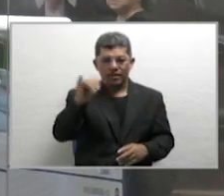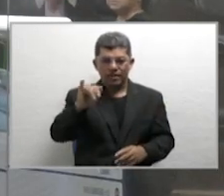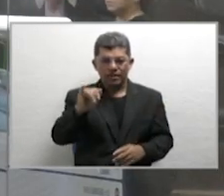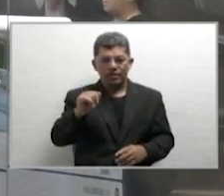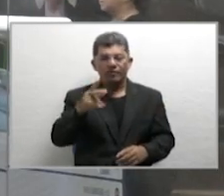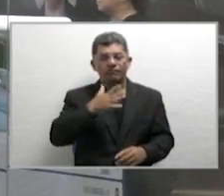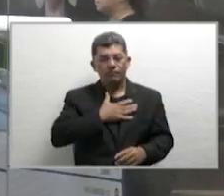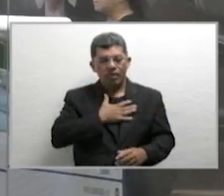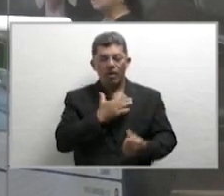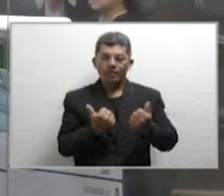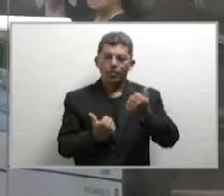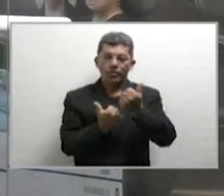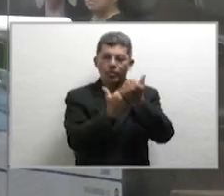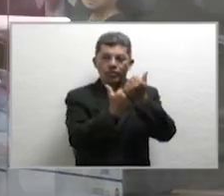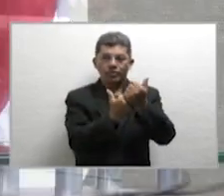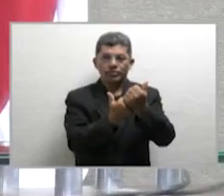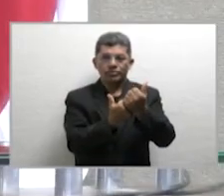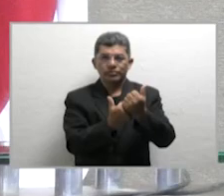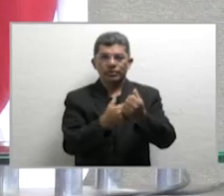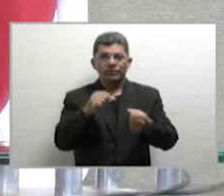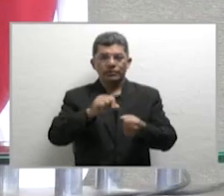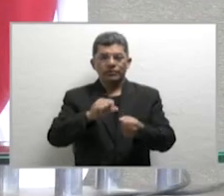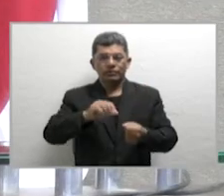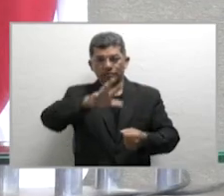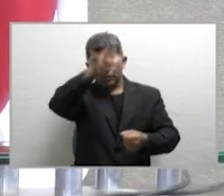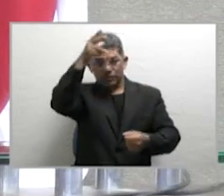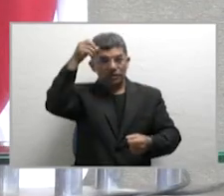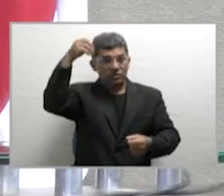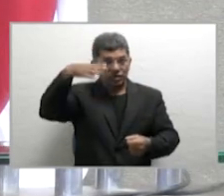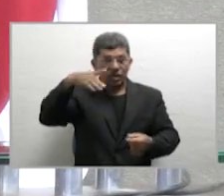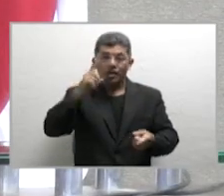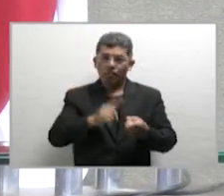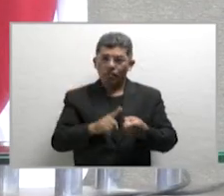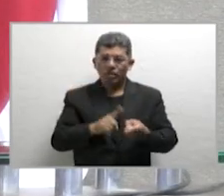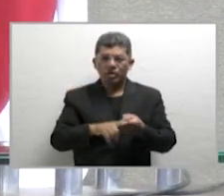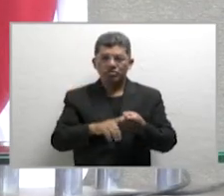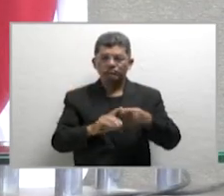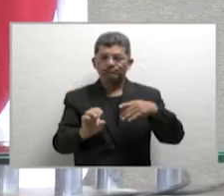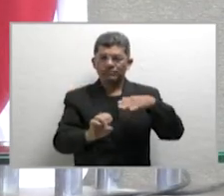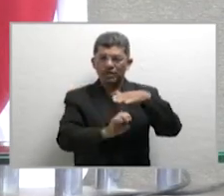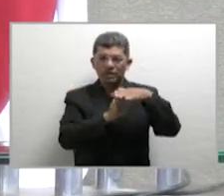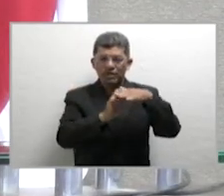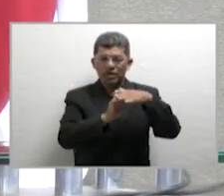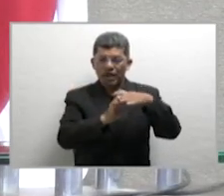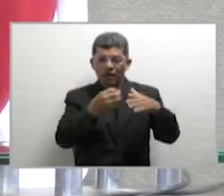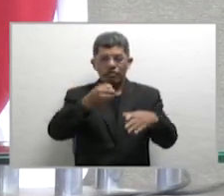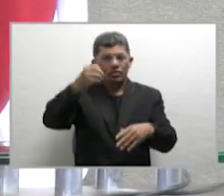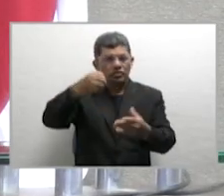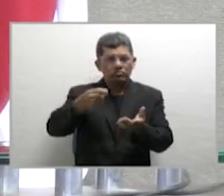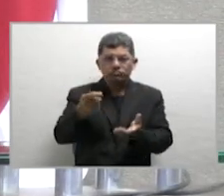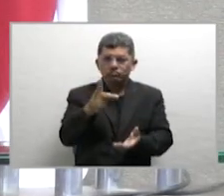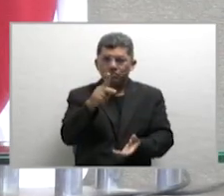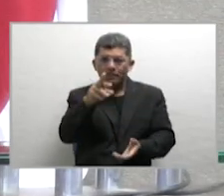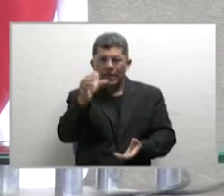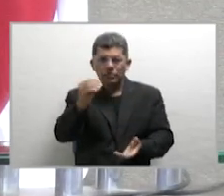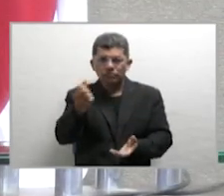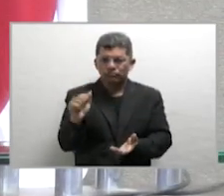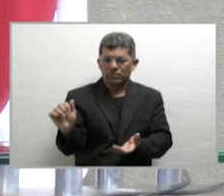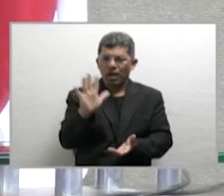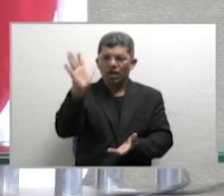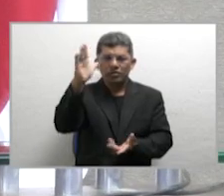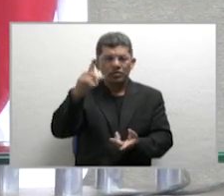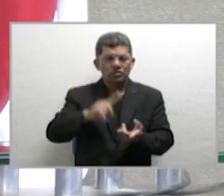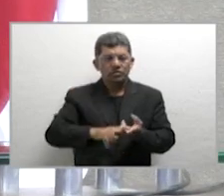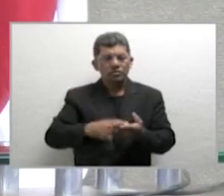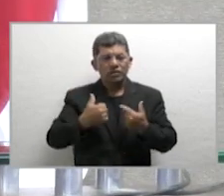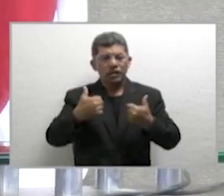terão o meu apoio em relação à Amazonas Energia, porque os preços aumentaram, o trabalho ficou pior e quem